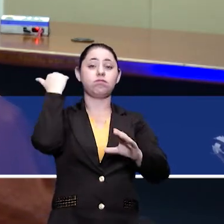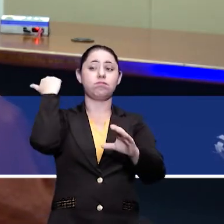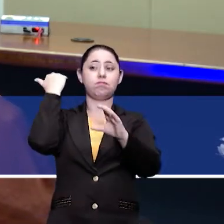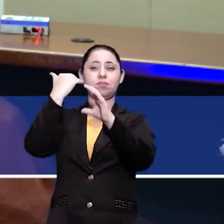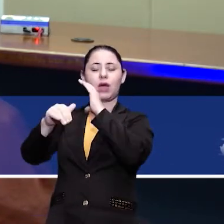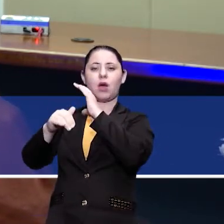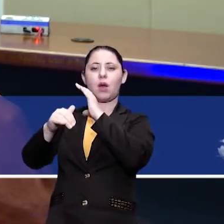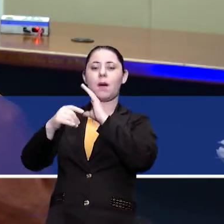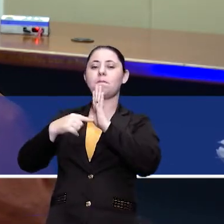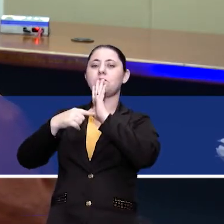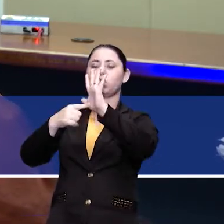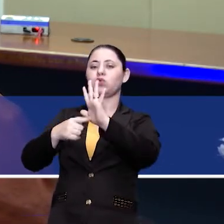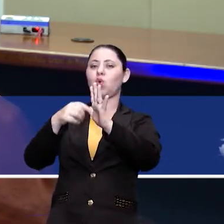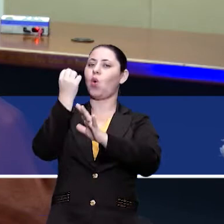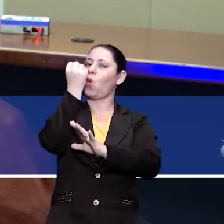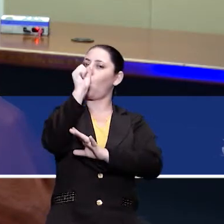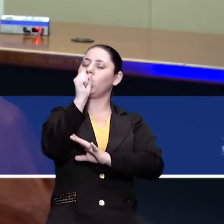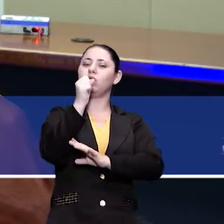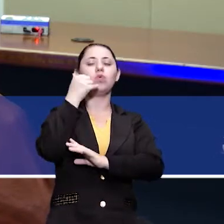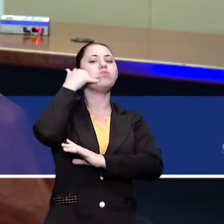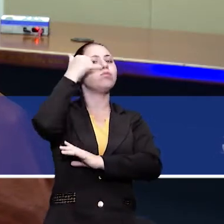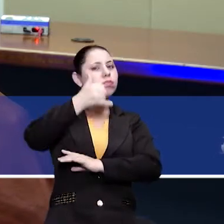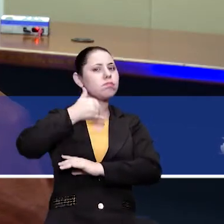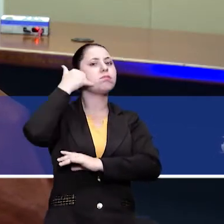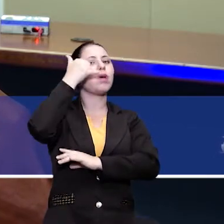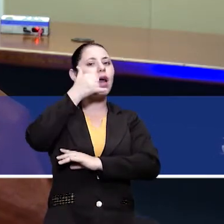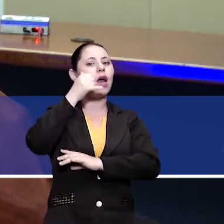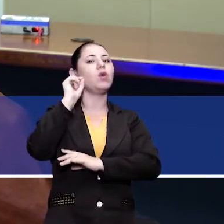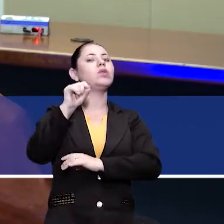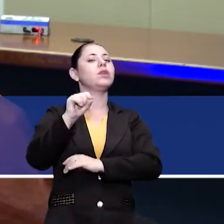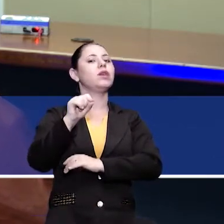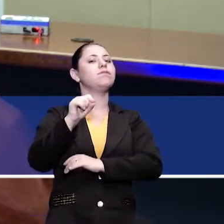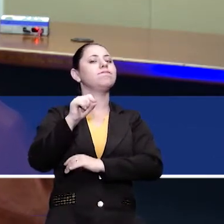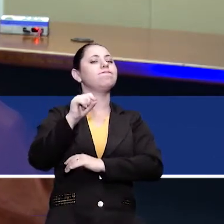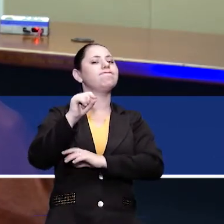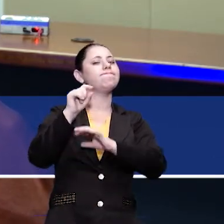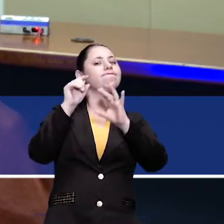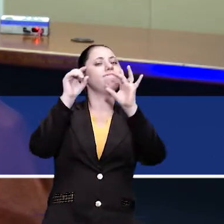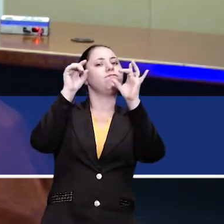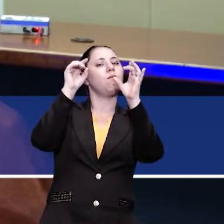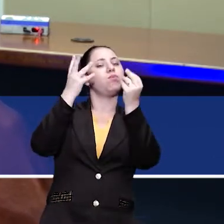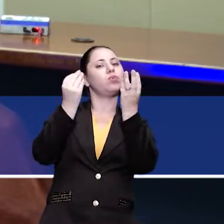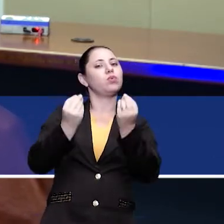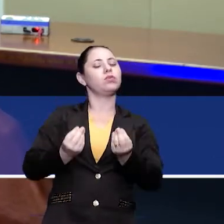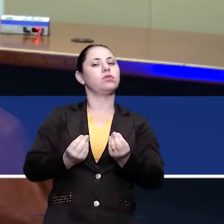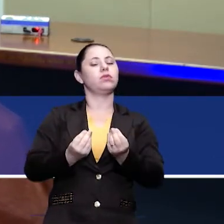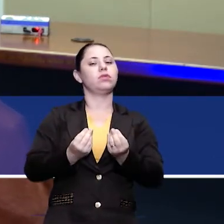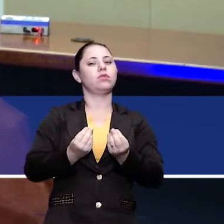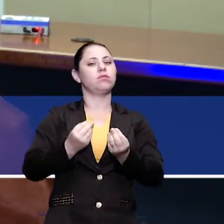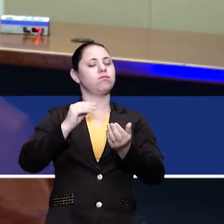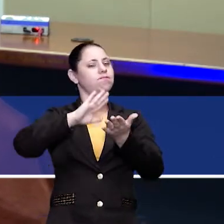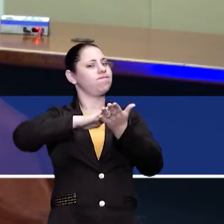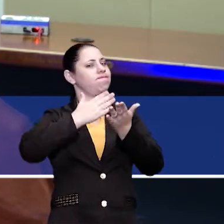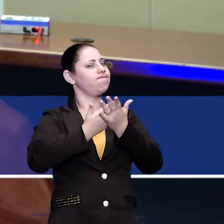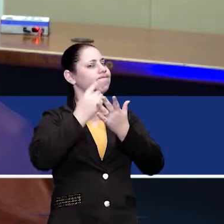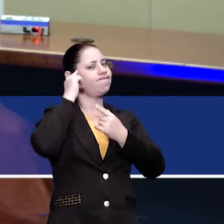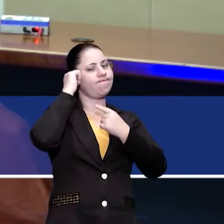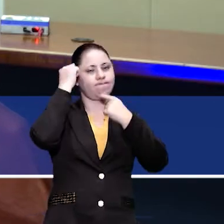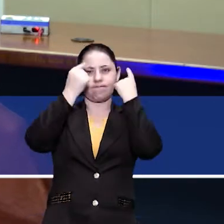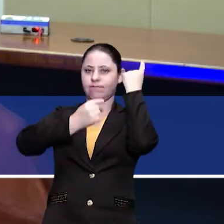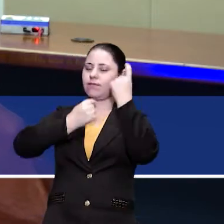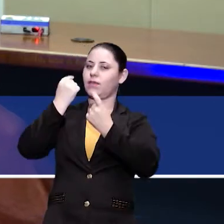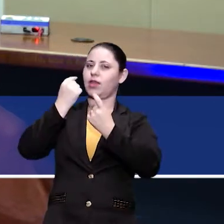nos passou, nos reportou o número de ligações, ligou 8 vezes lá. Isso dá margem a diversas interpretações.